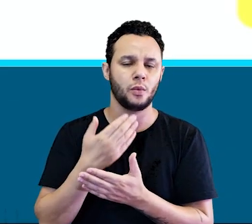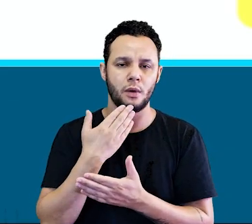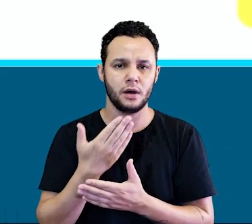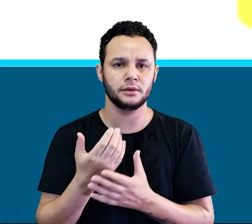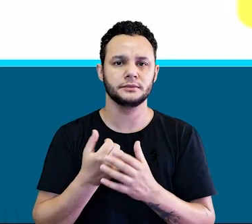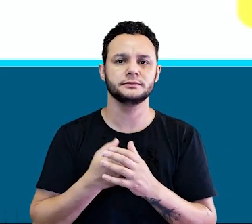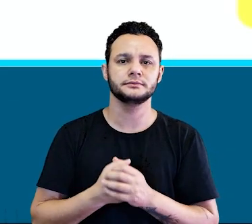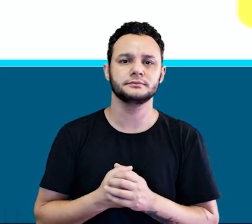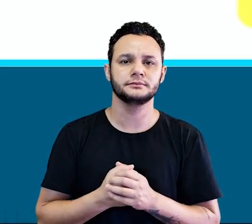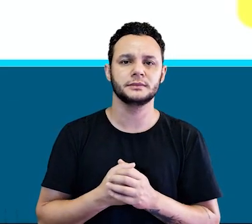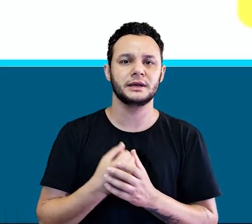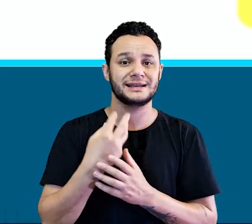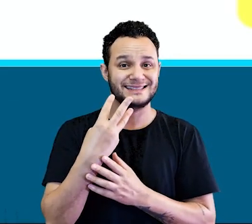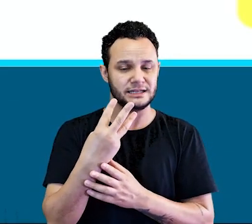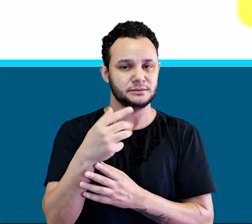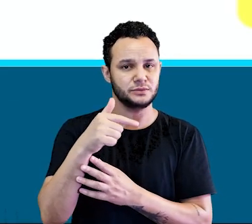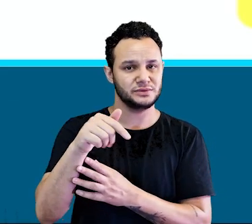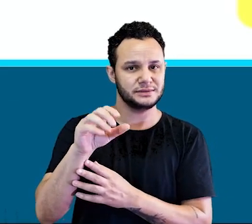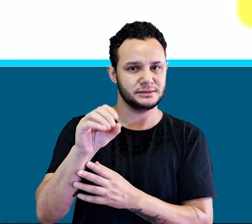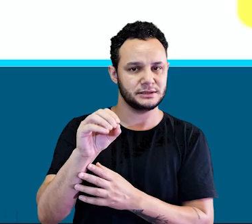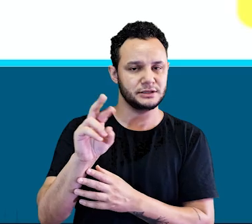esse valor substancialmente aumentou,